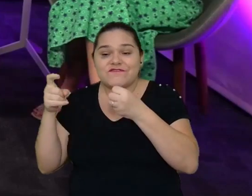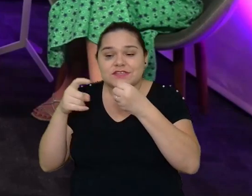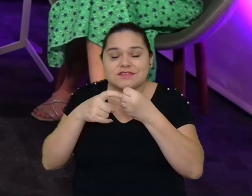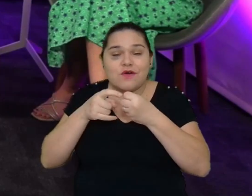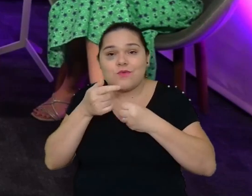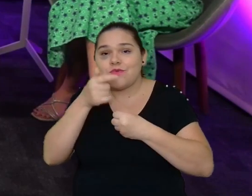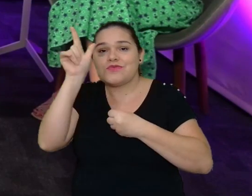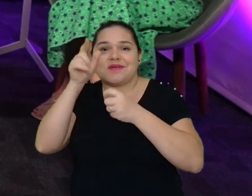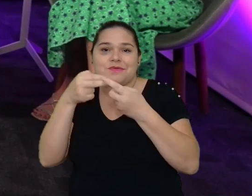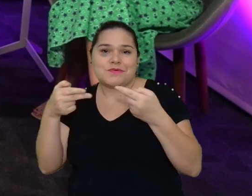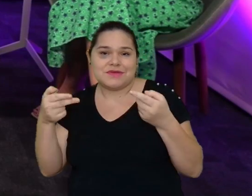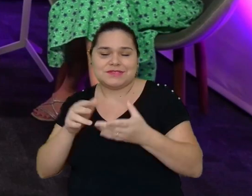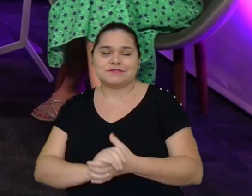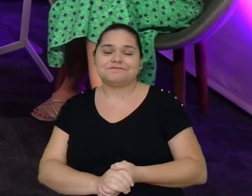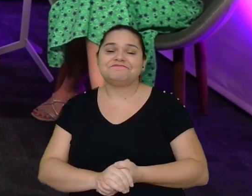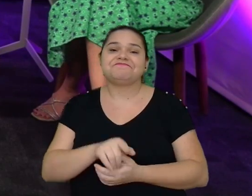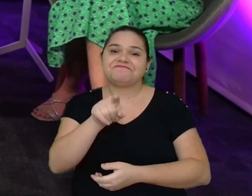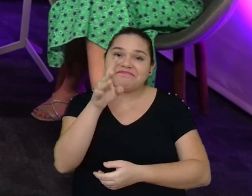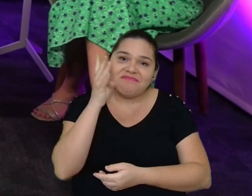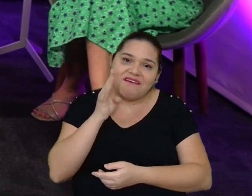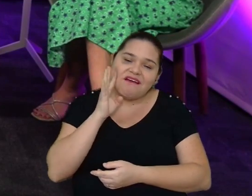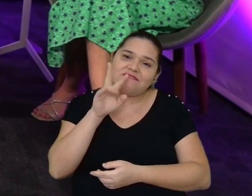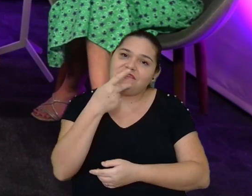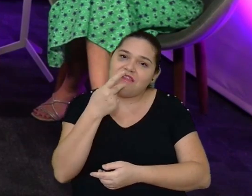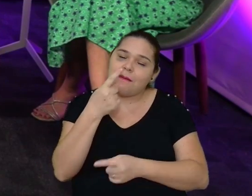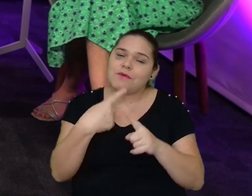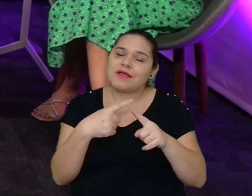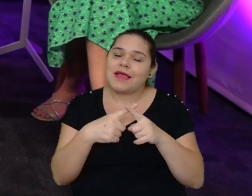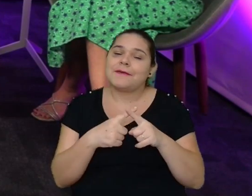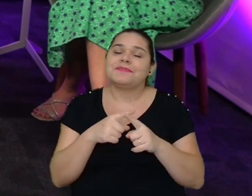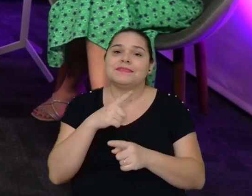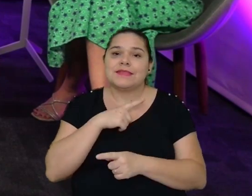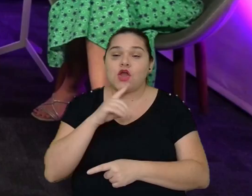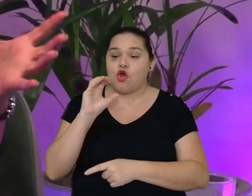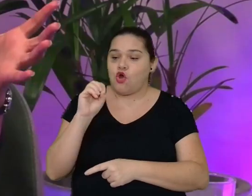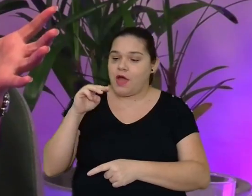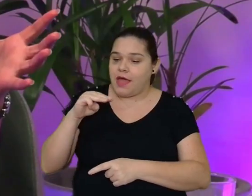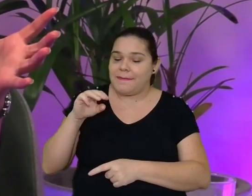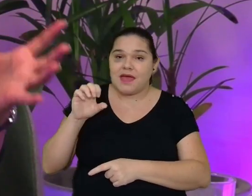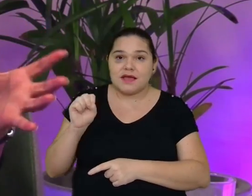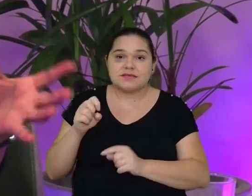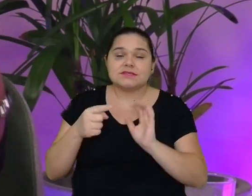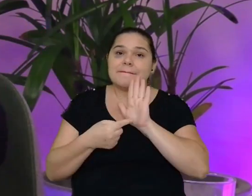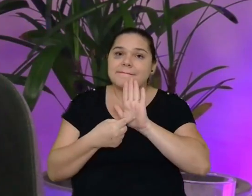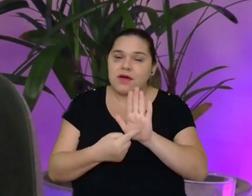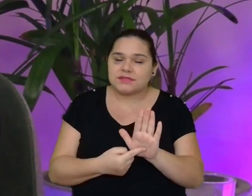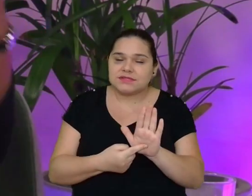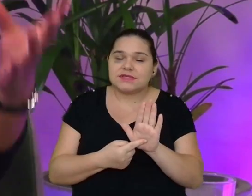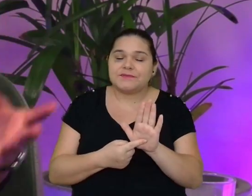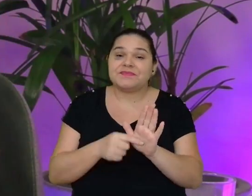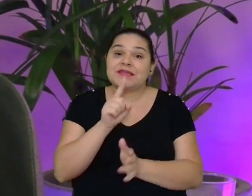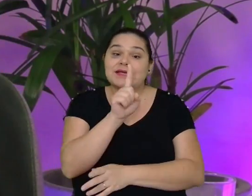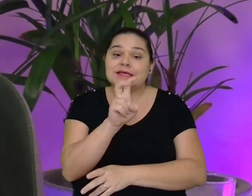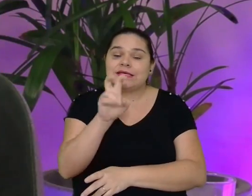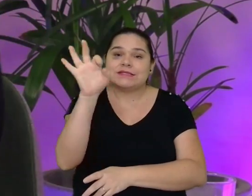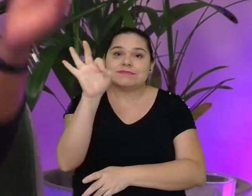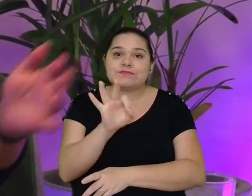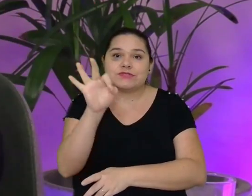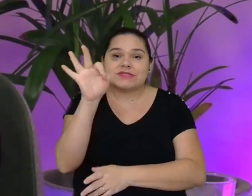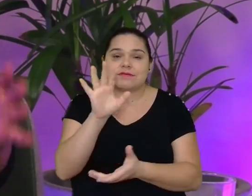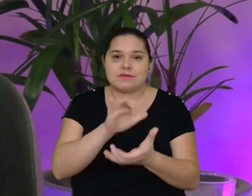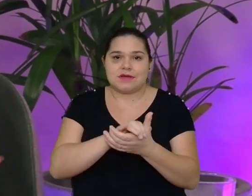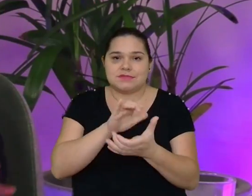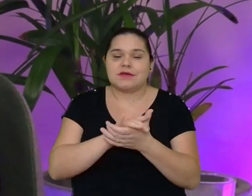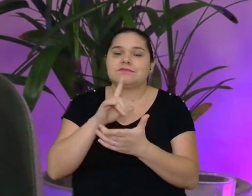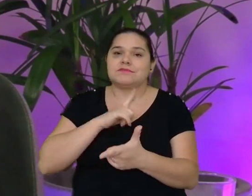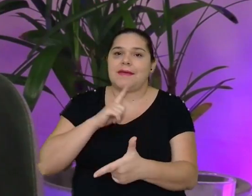pergunta também era muito nessa linha, né? Tem dados da OMS que apontam que 15% dos casais no mundo têm ali questões de fertilidade e vão